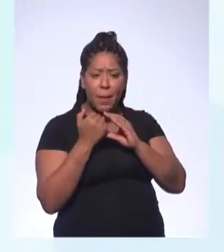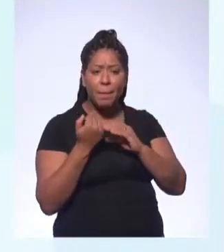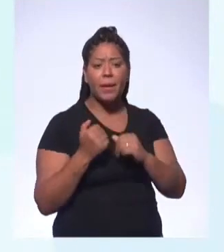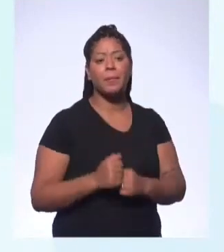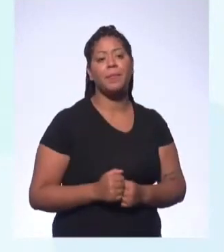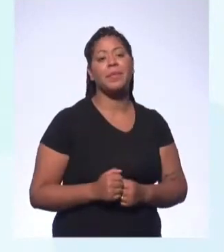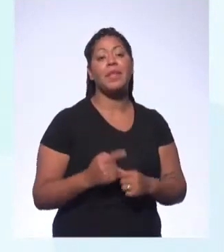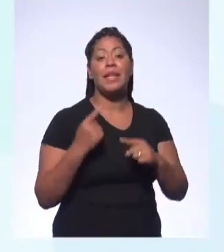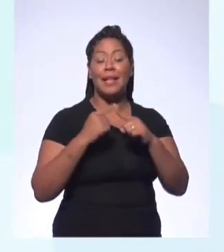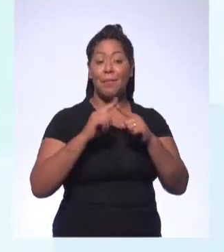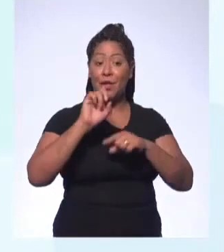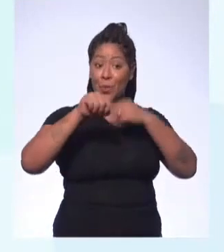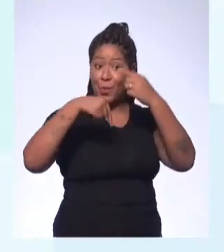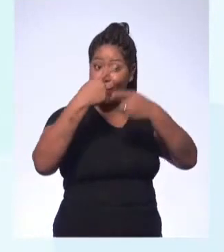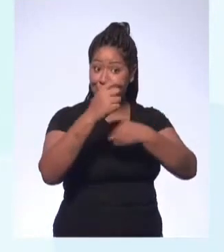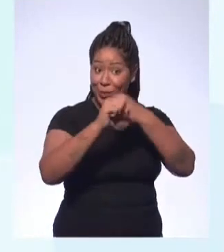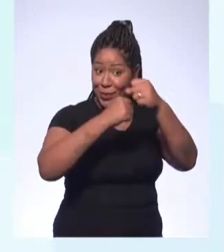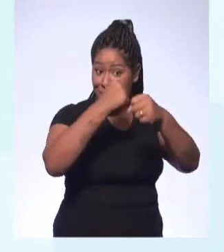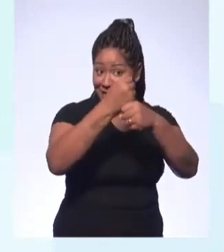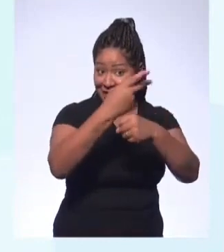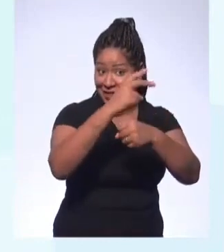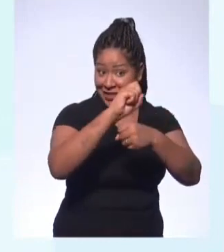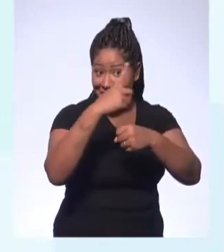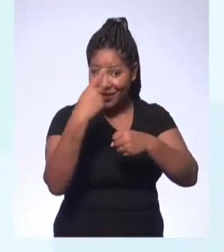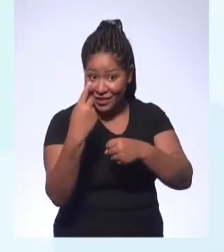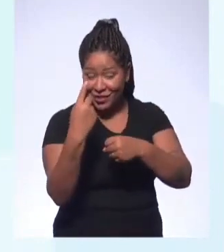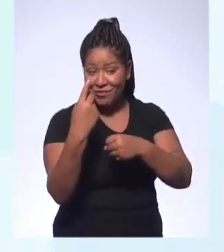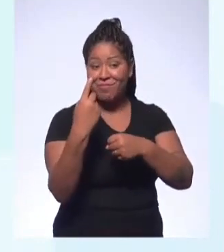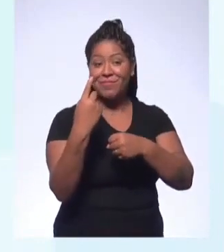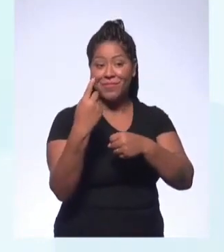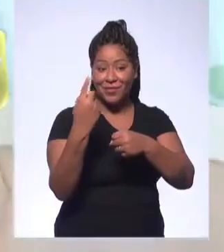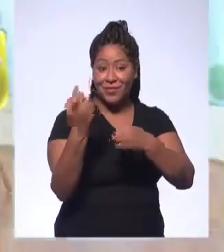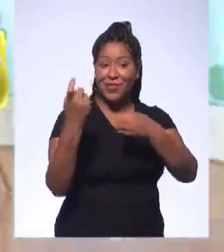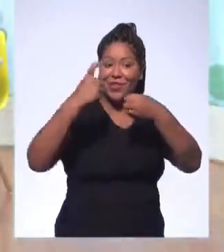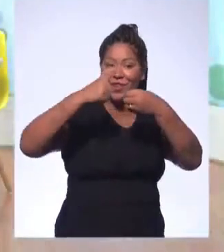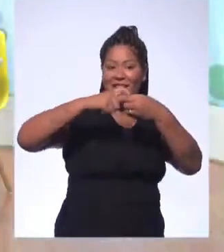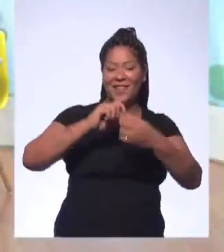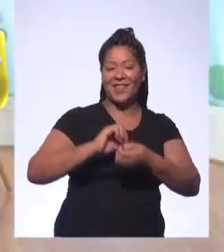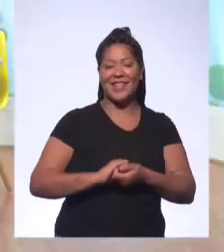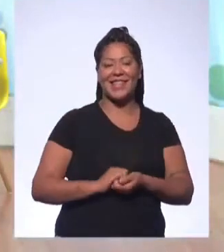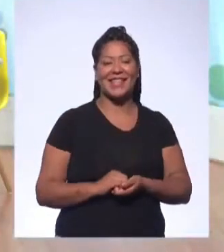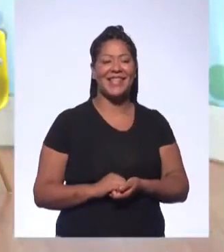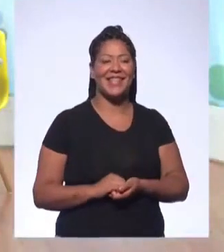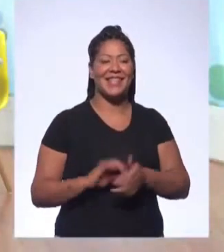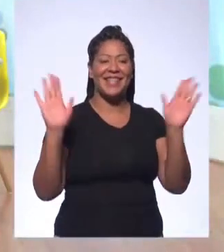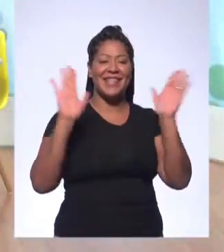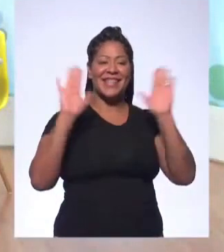esperamos estar juntos mais uma vez e mais outras vezes. Até a próxima, galera.